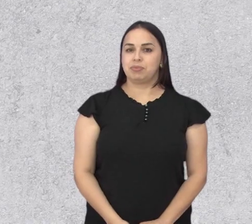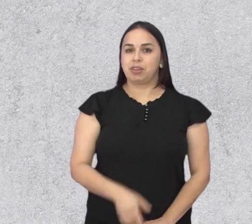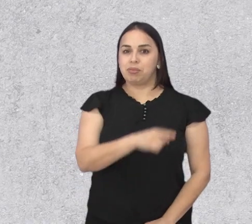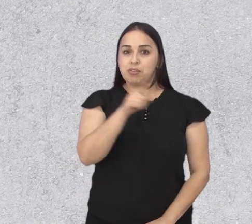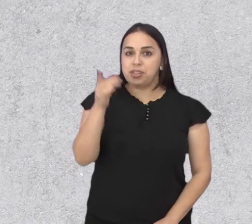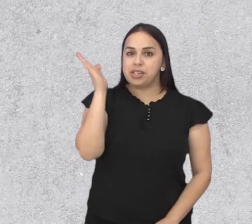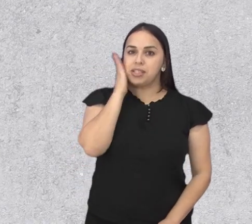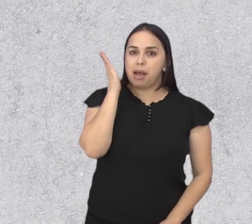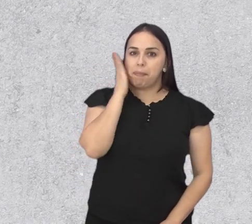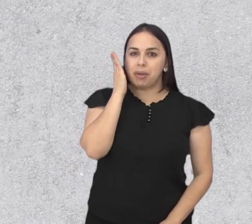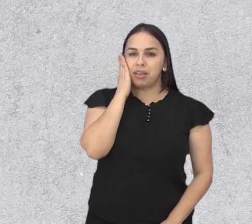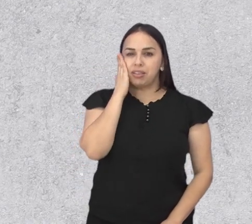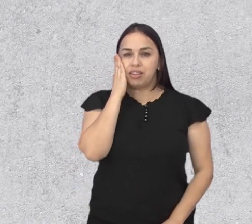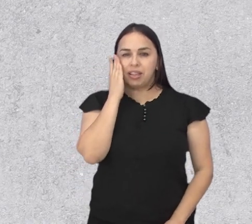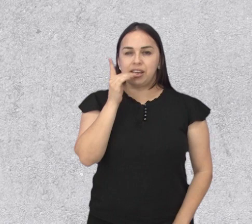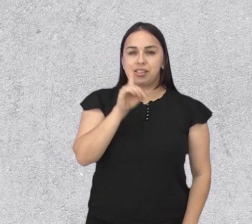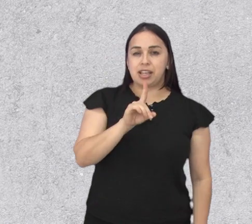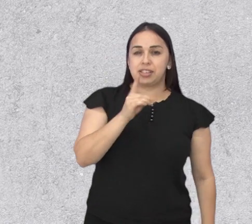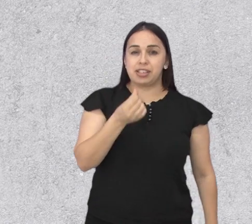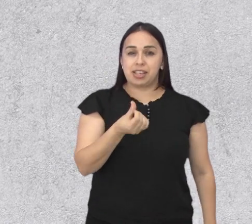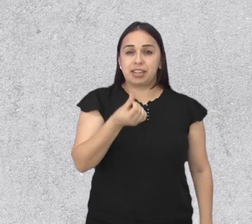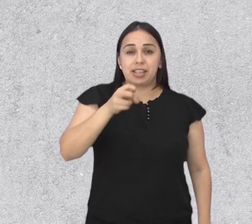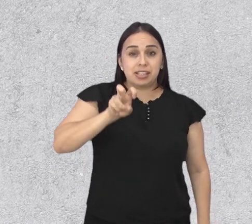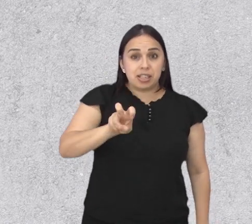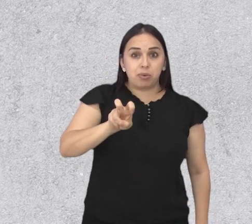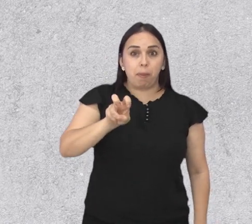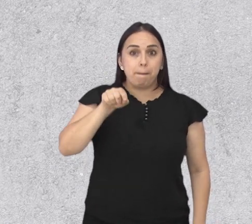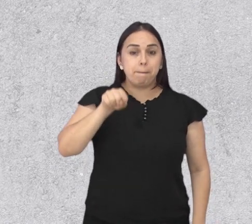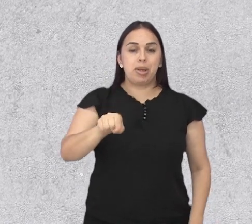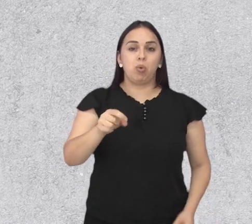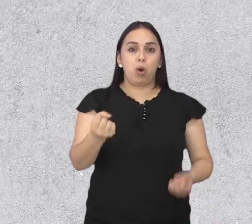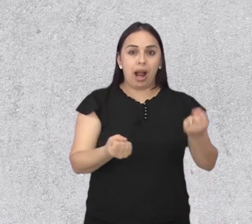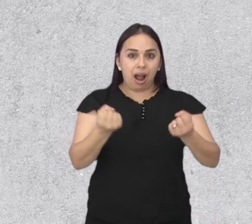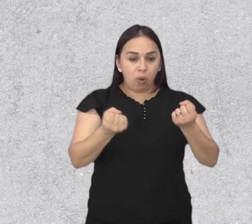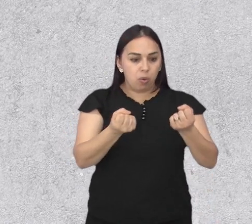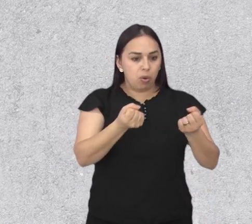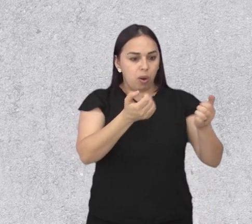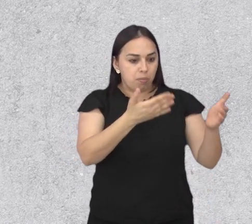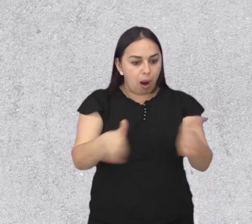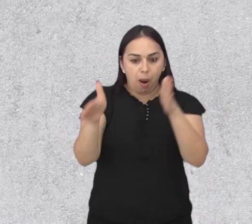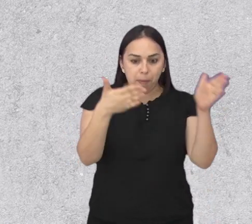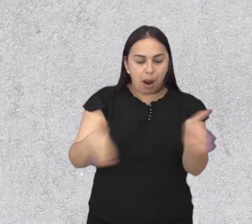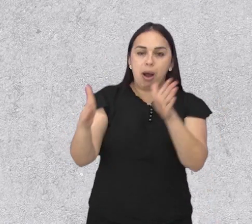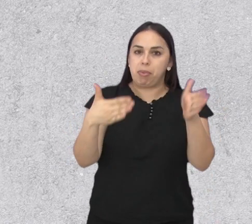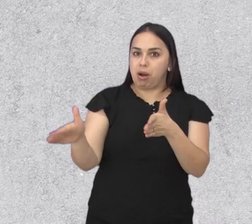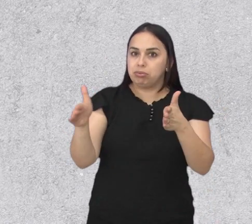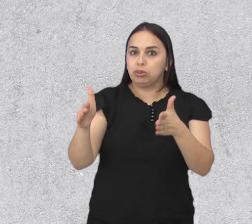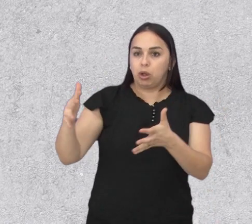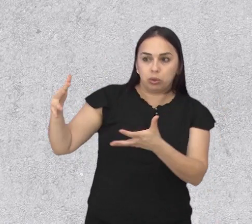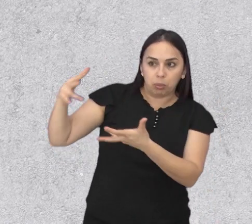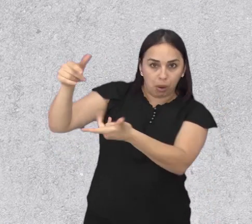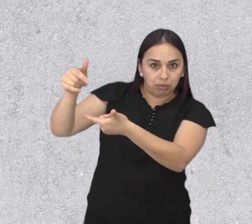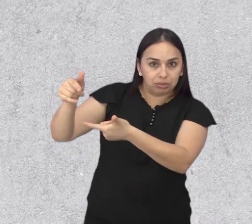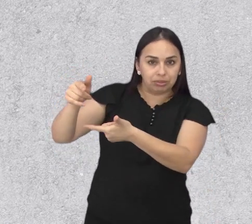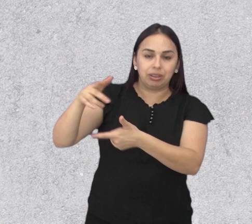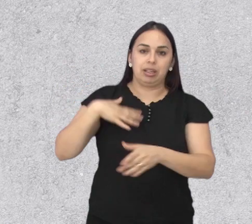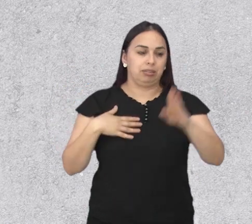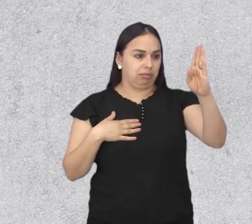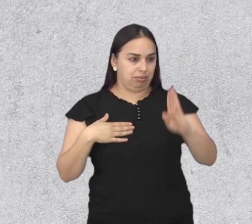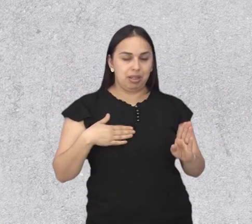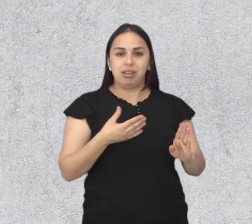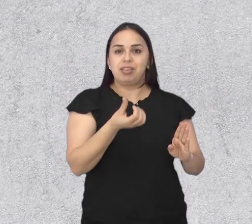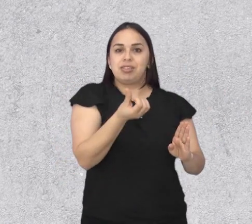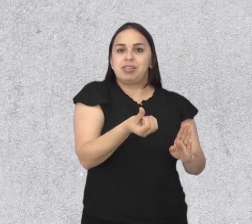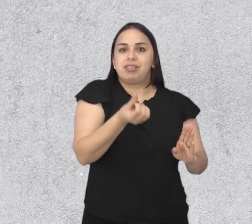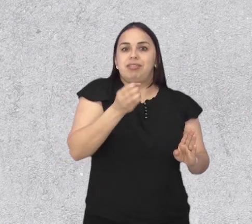Você sabia que cerca de 165 mil carros são fabricados por dia no mundo? E aqui no Brasil, são mais de